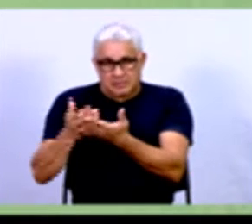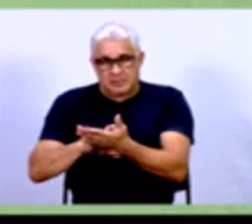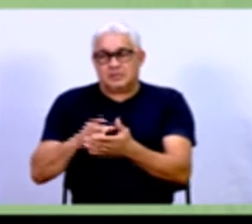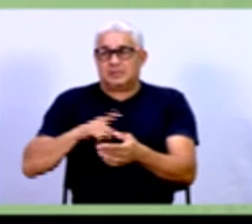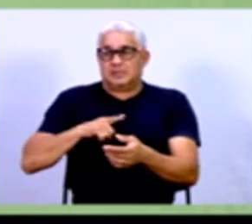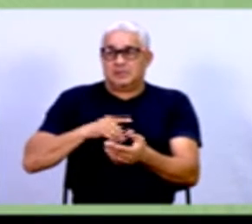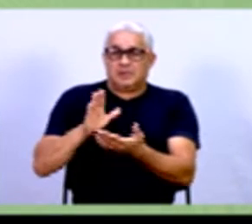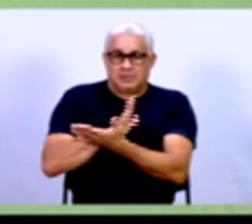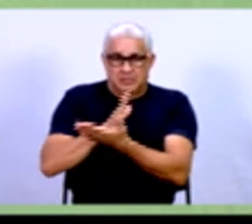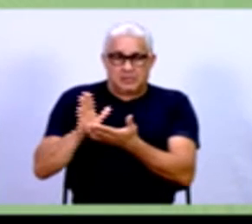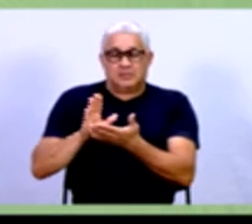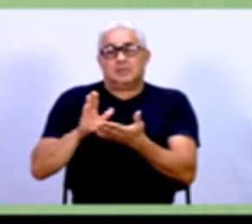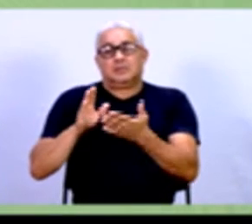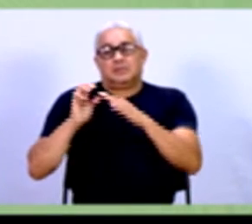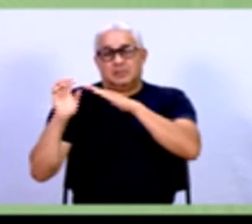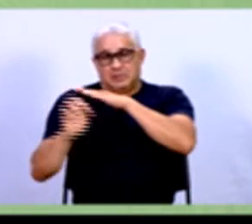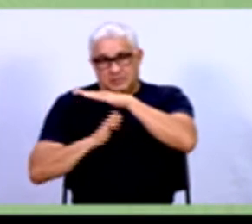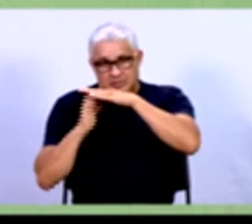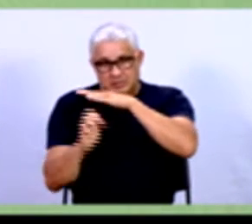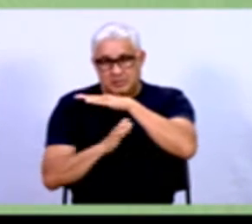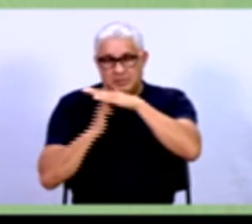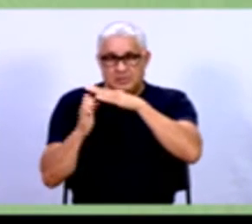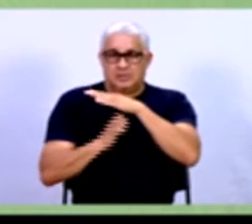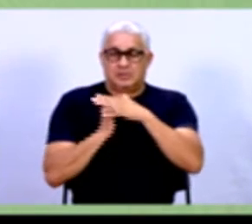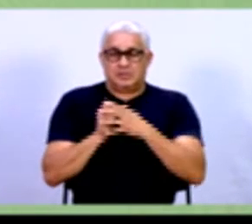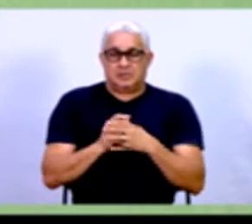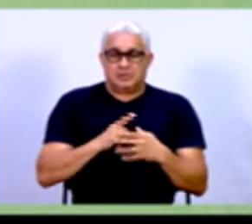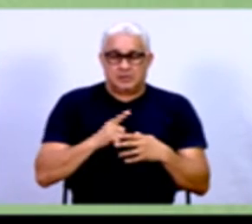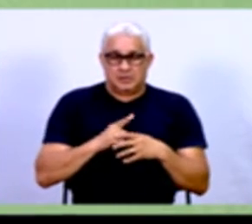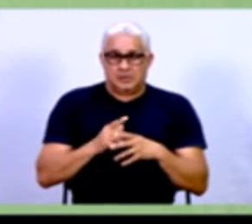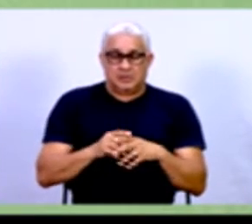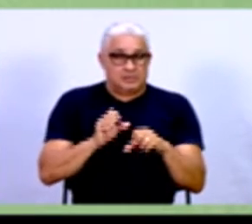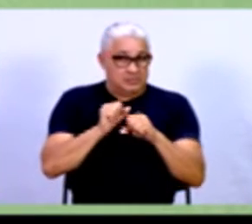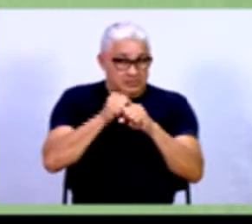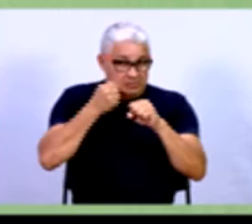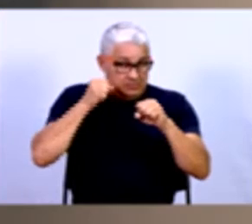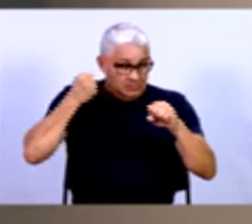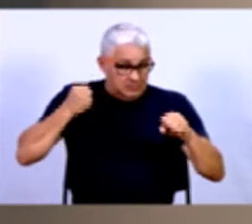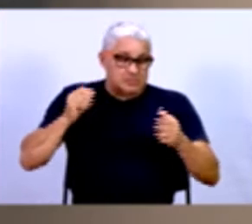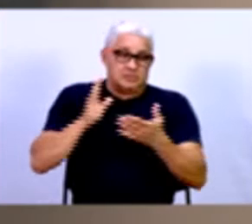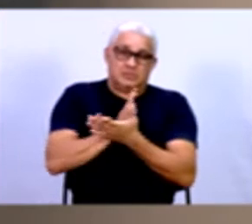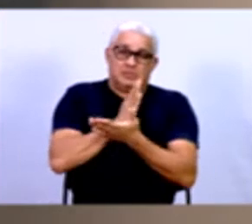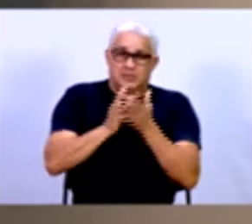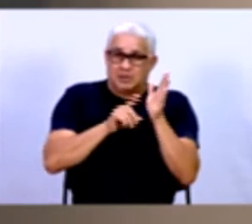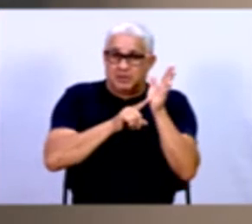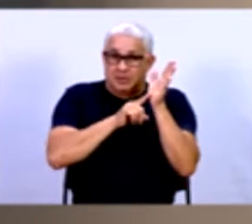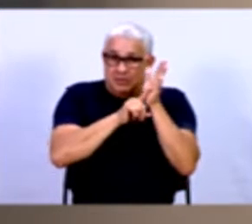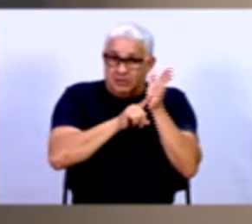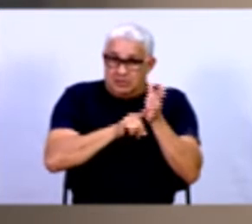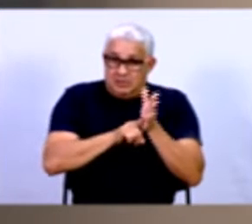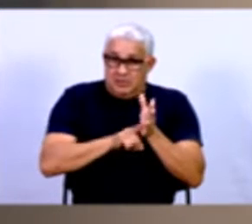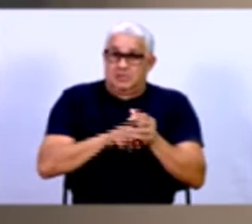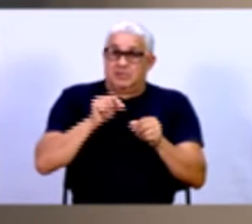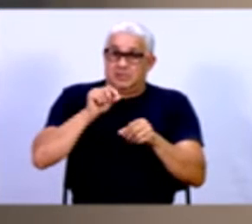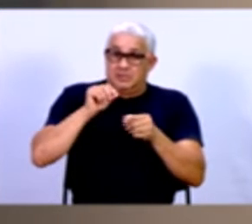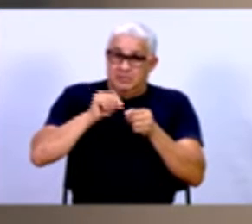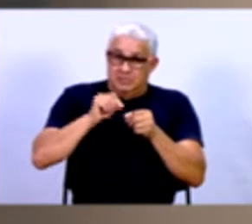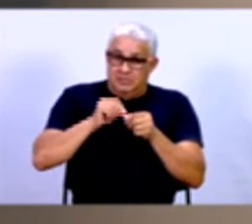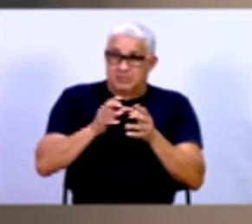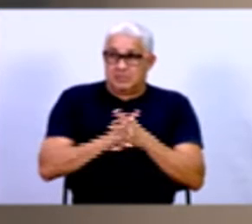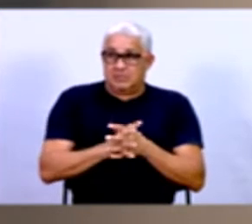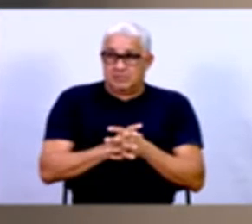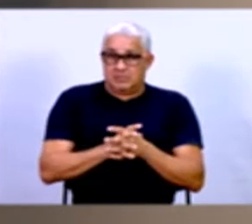Tem algumas empresas já muito grandes, né, que as pesquisas elas são feitas de